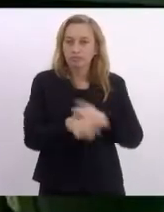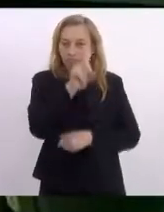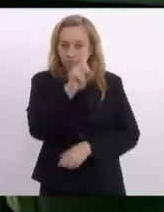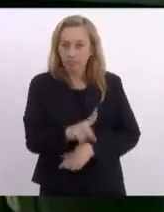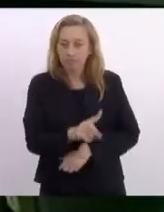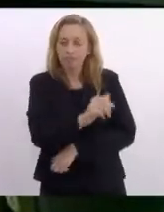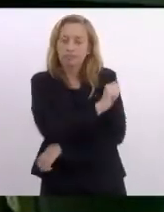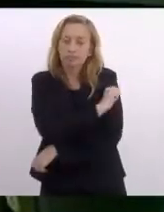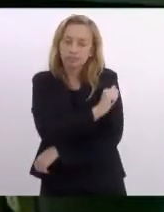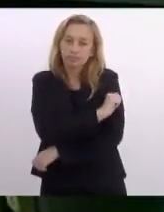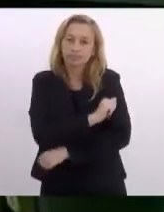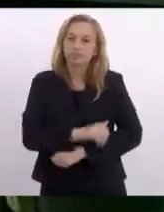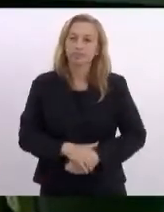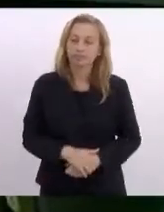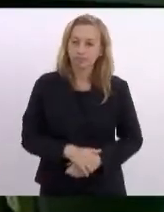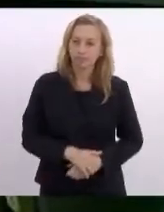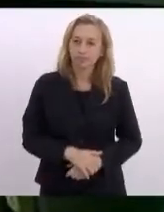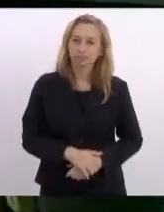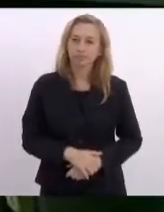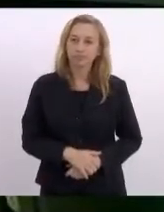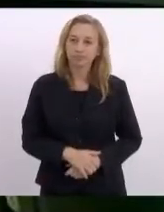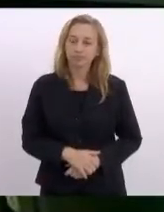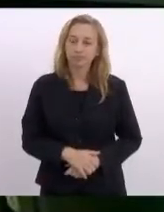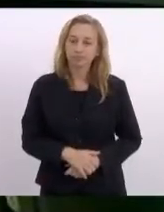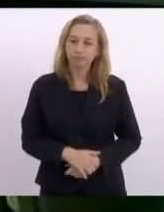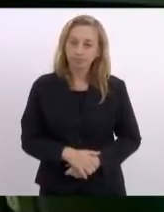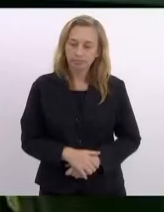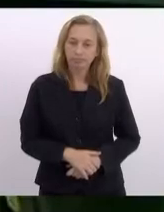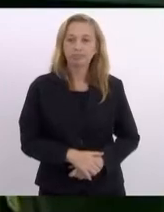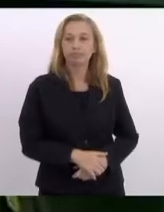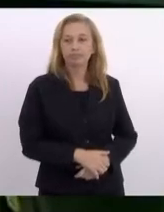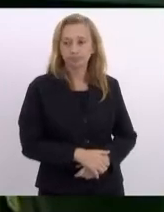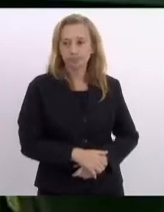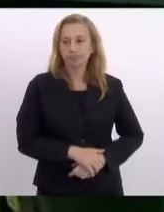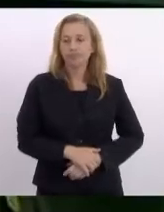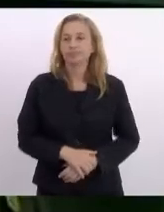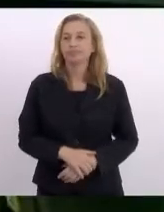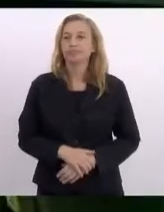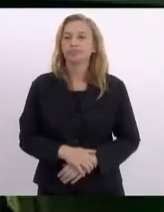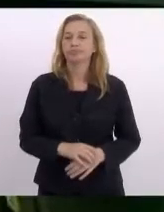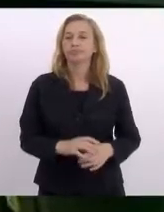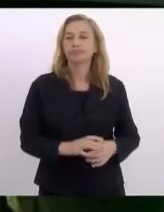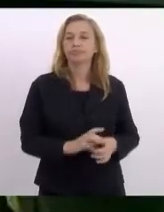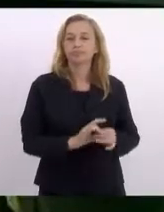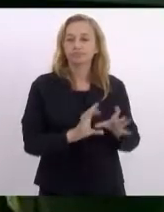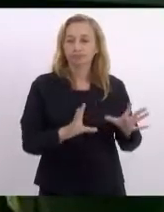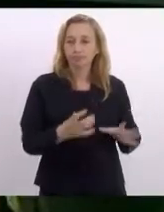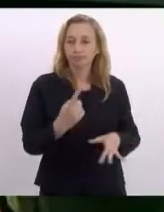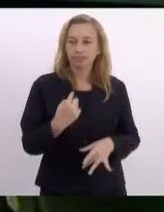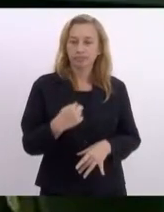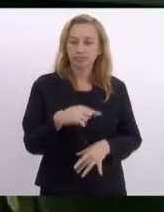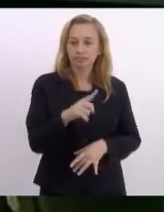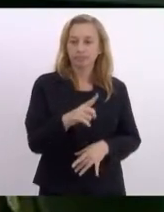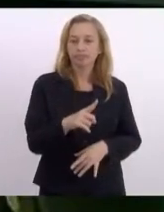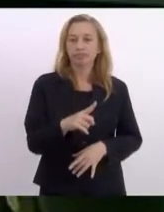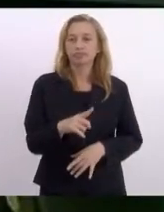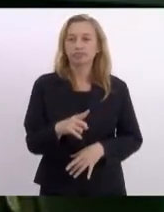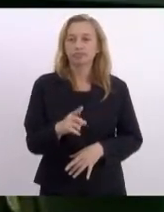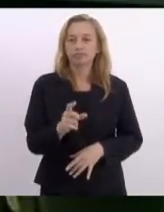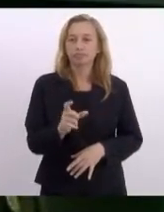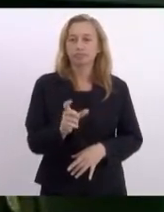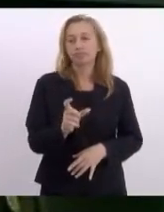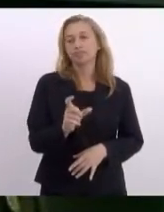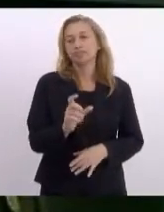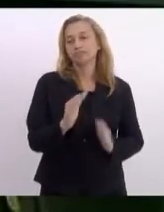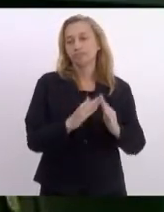a possibilidade de ter o direito garantido ao passe livre ali para os alunos de